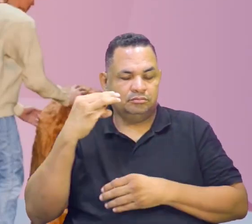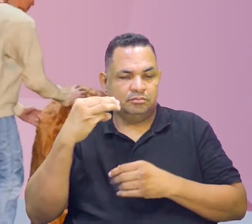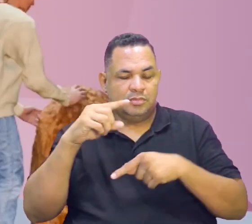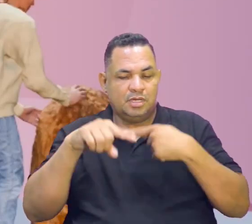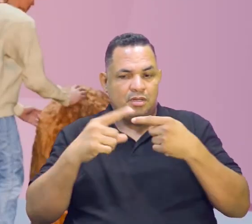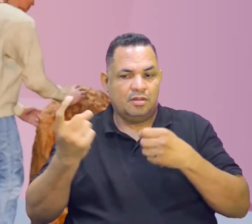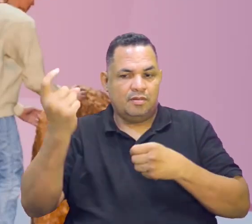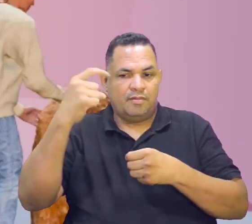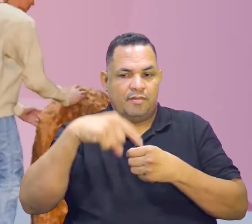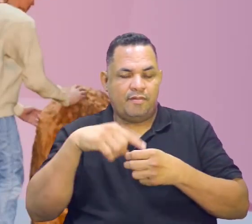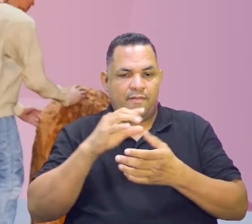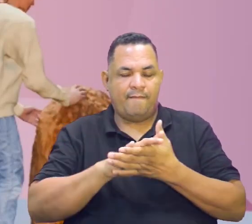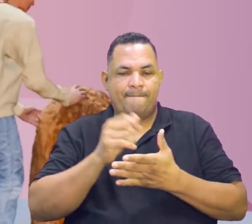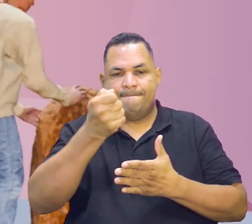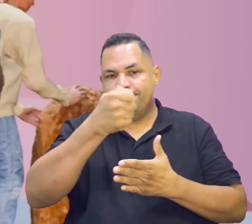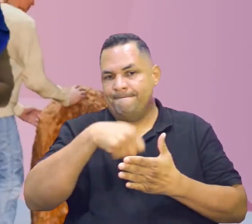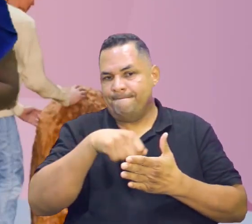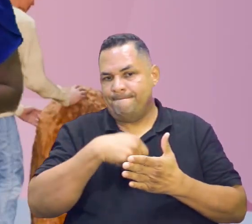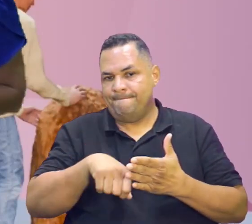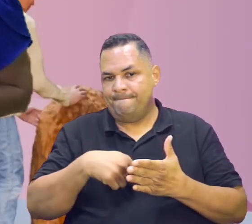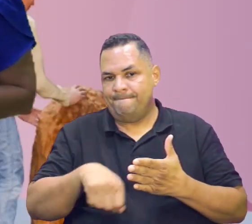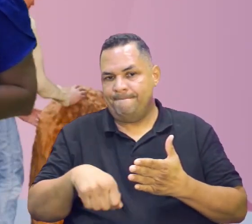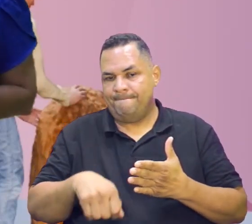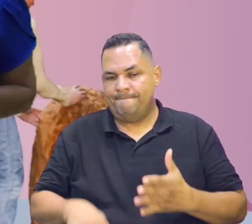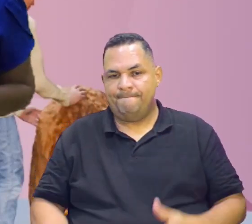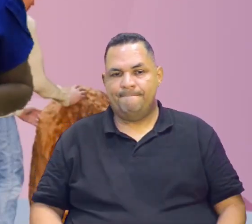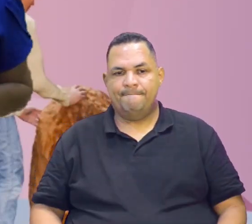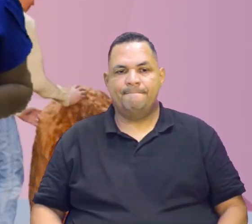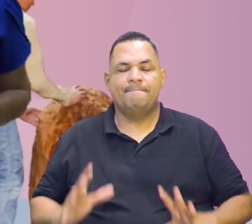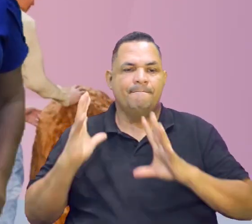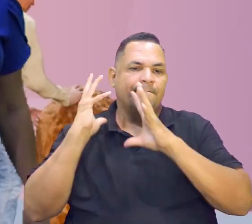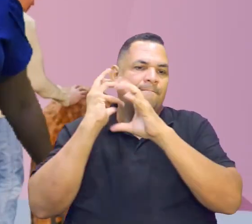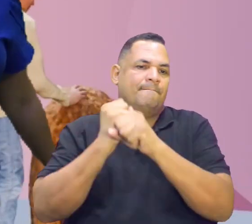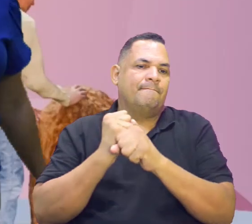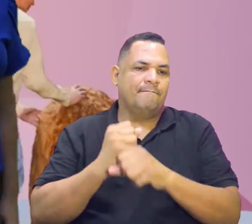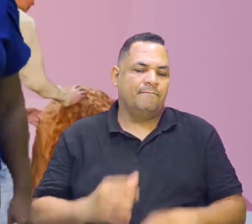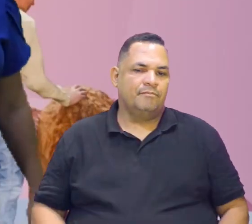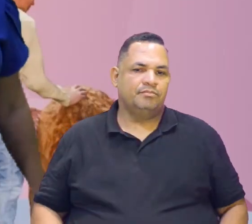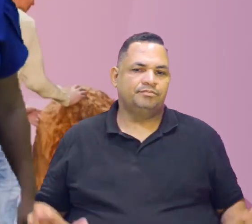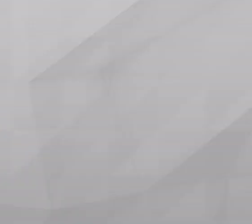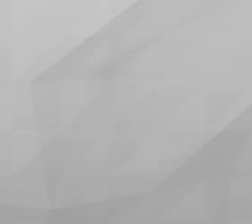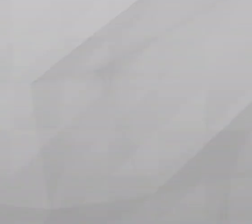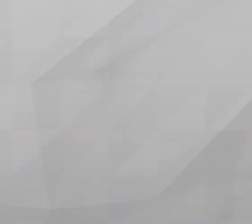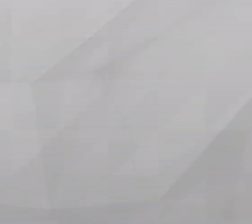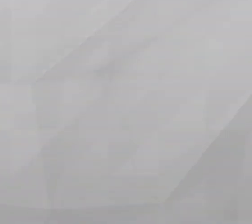e daqui a pouco a gente retorna para o nosso momento de revisão. Até lá!